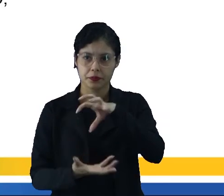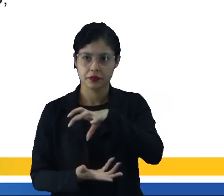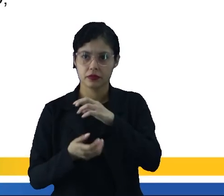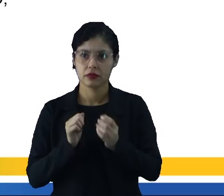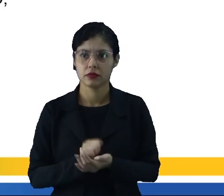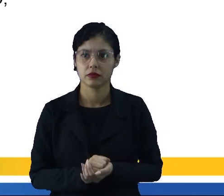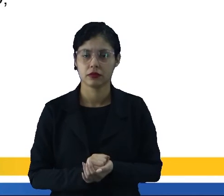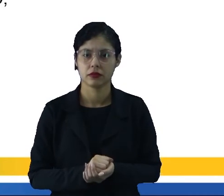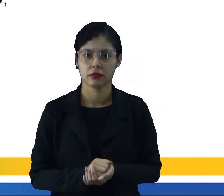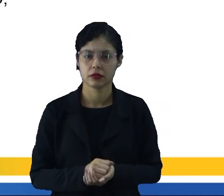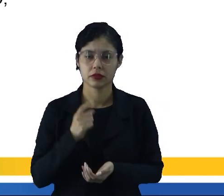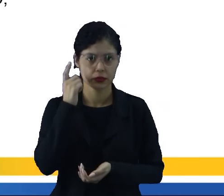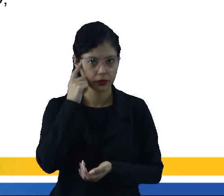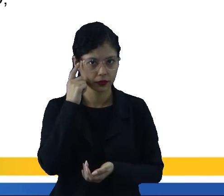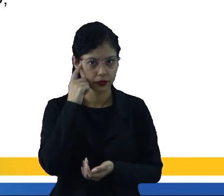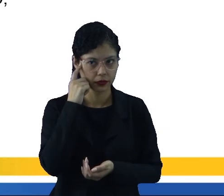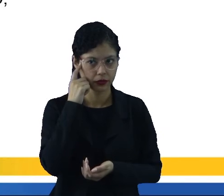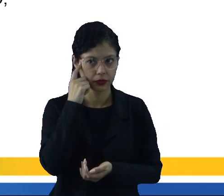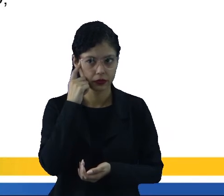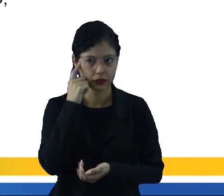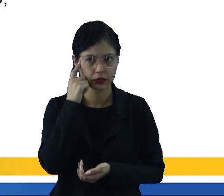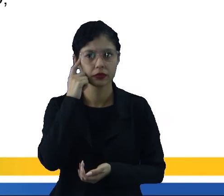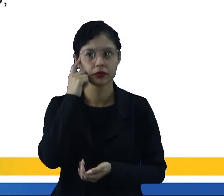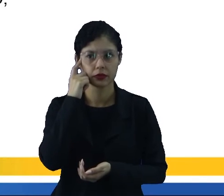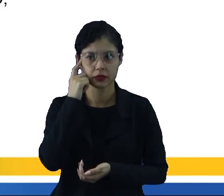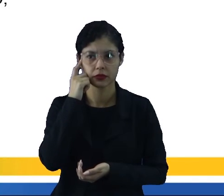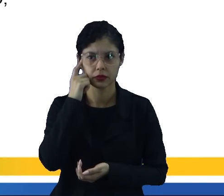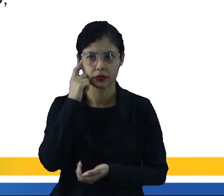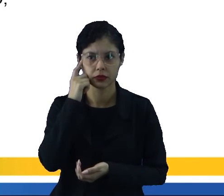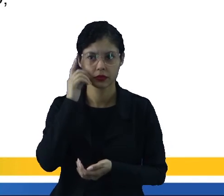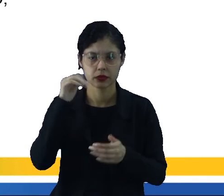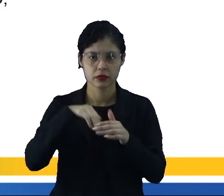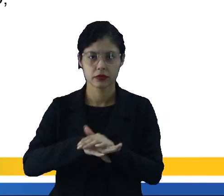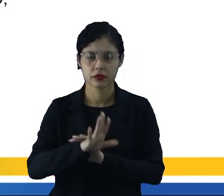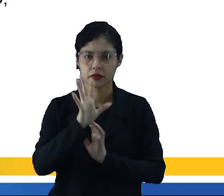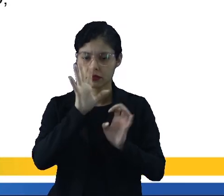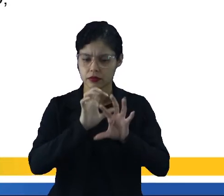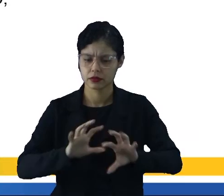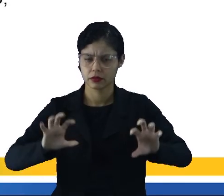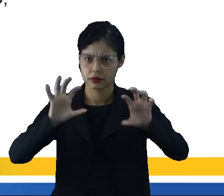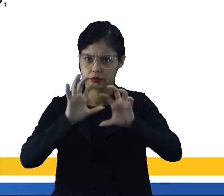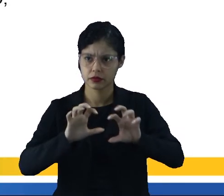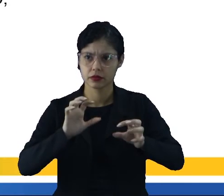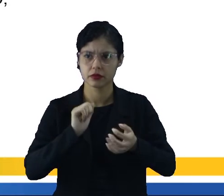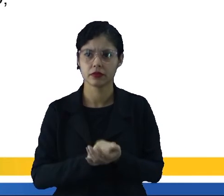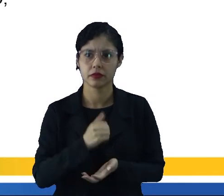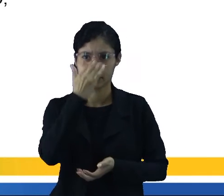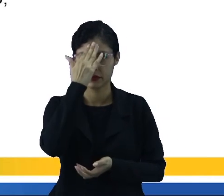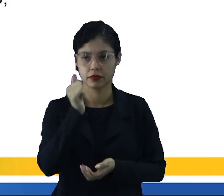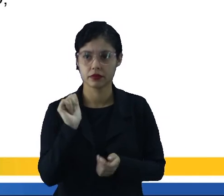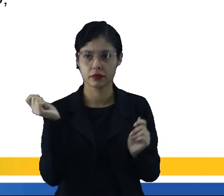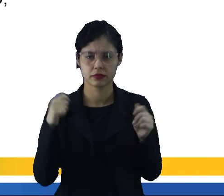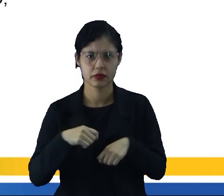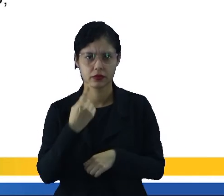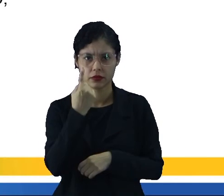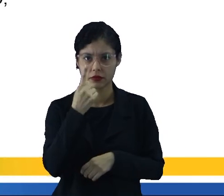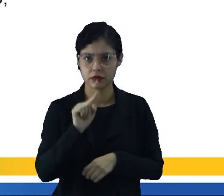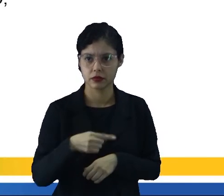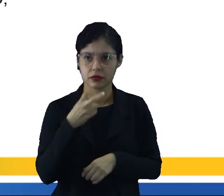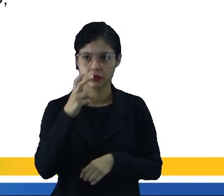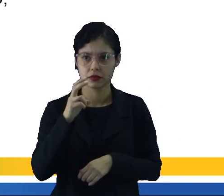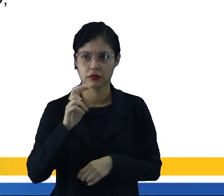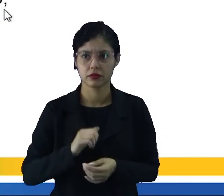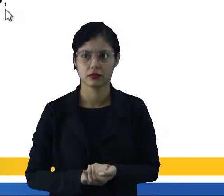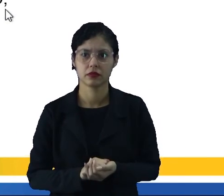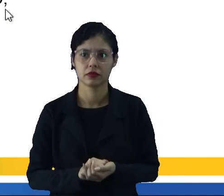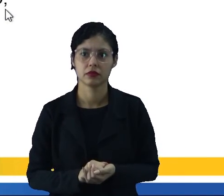esfera tu imaginar esfera Isso vai ser um reservatório tá de gás oxigênio sabendo que ele possui um metro